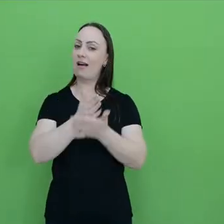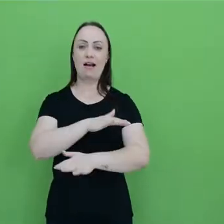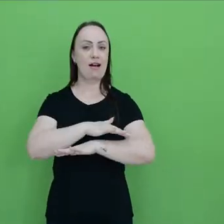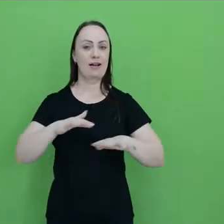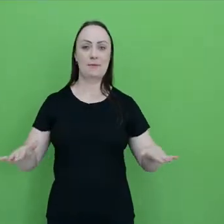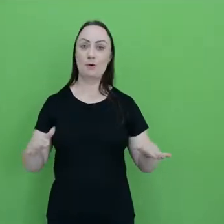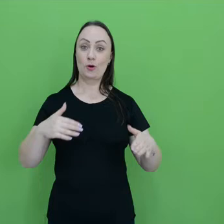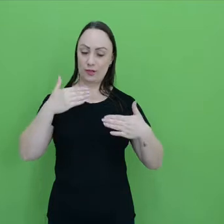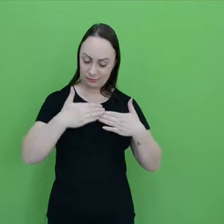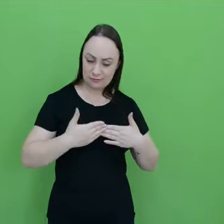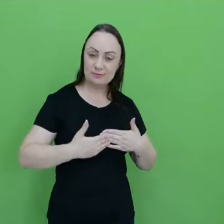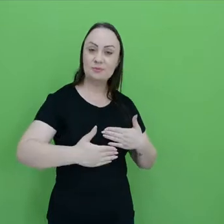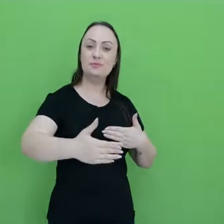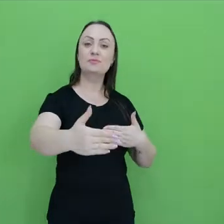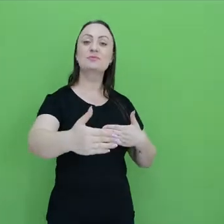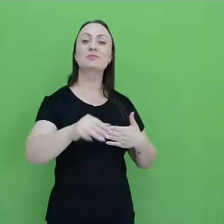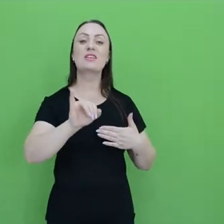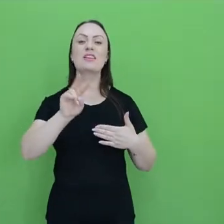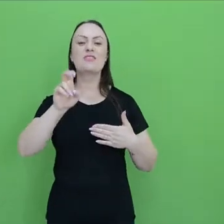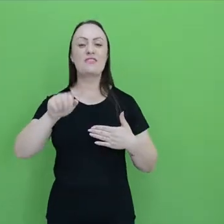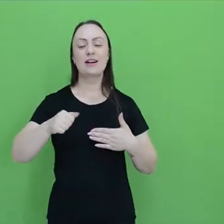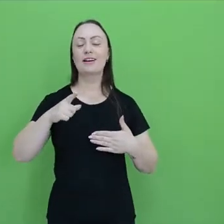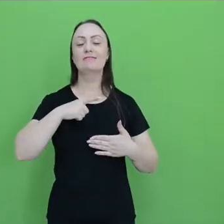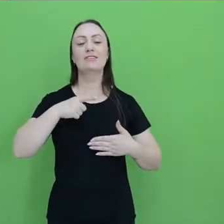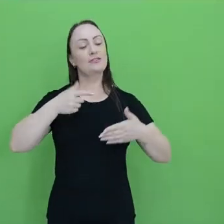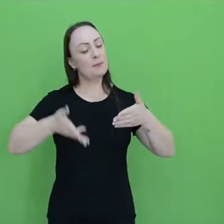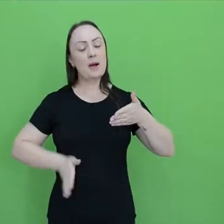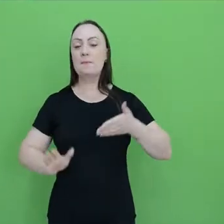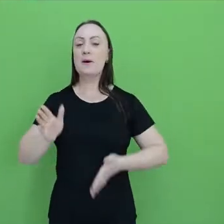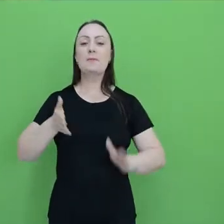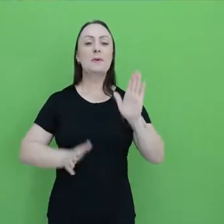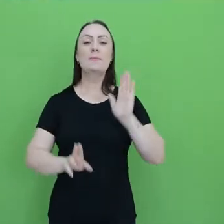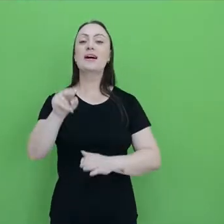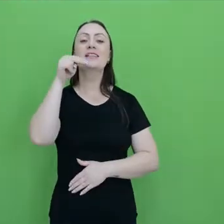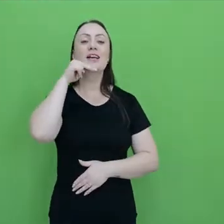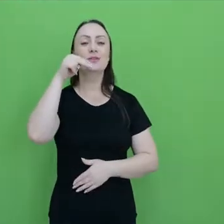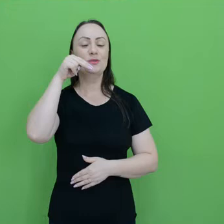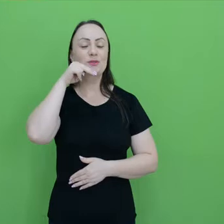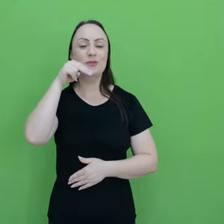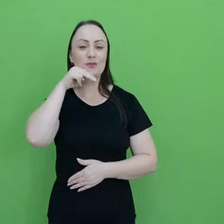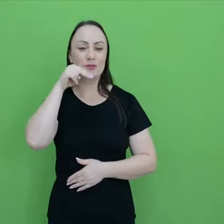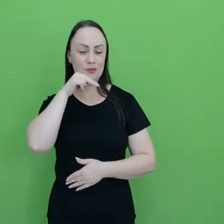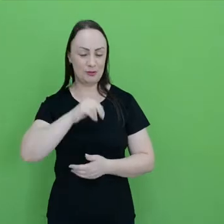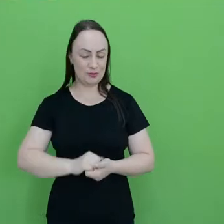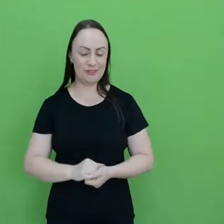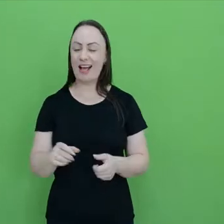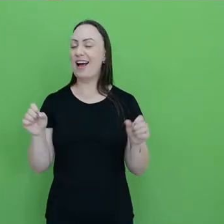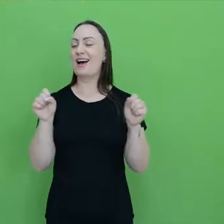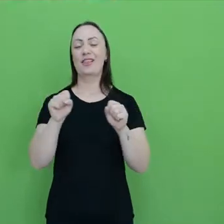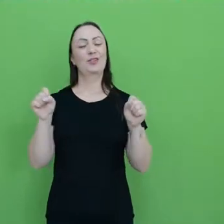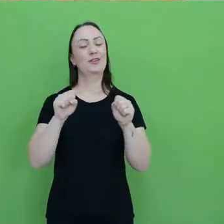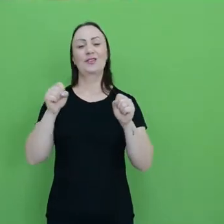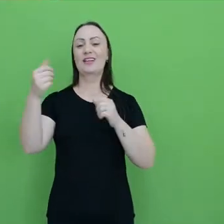desfeito. A partir desse dia, Ivanka teve muitos netos e muitas netas. E ela